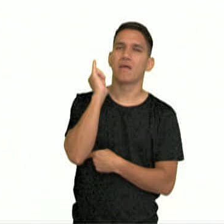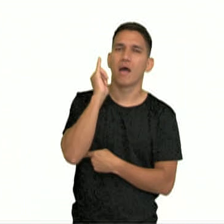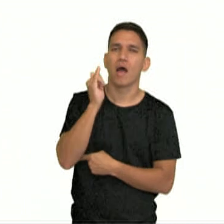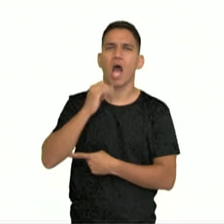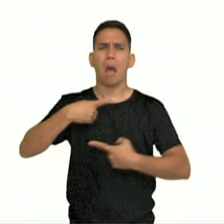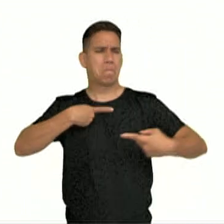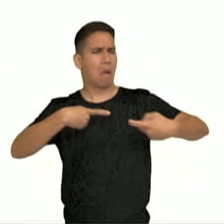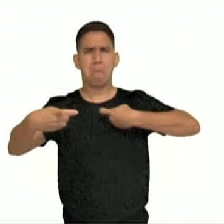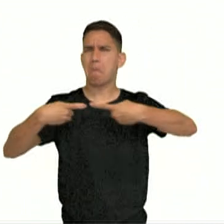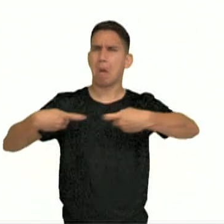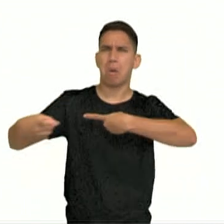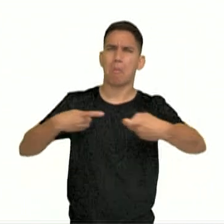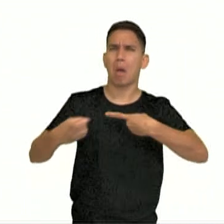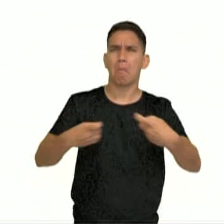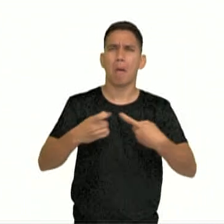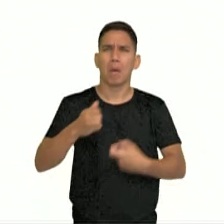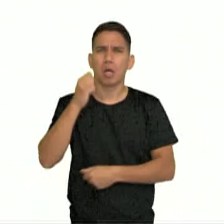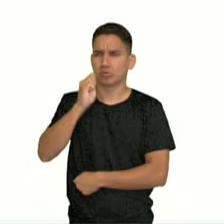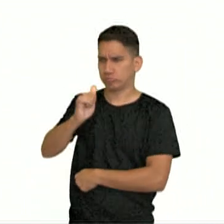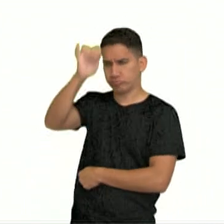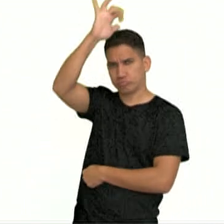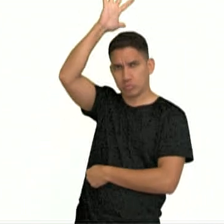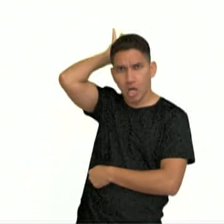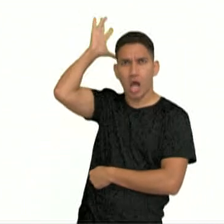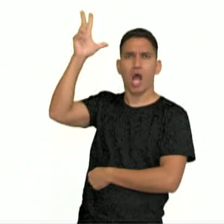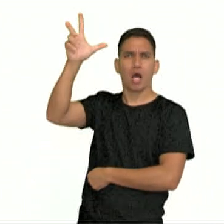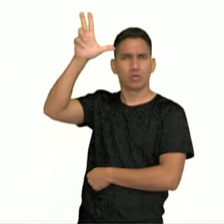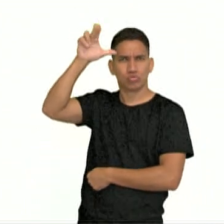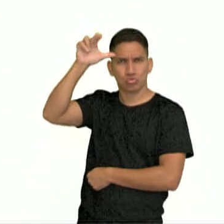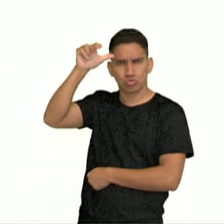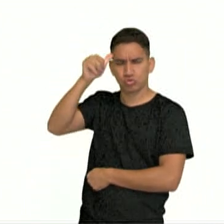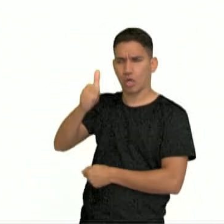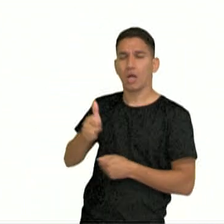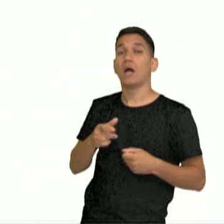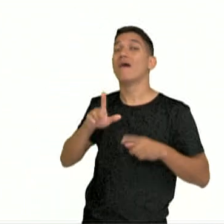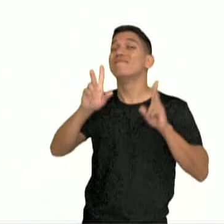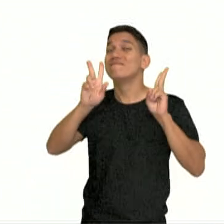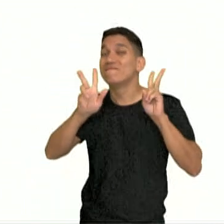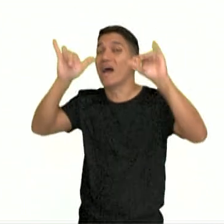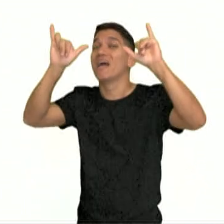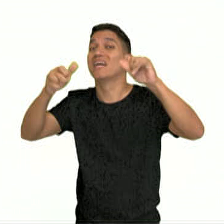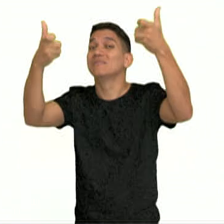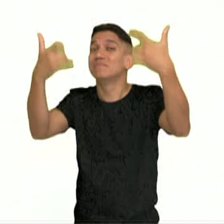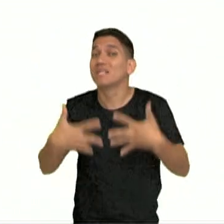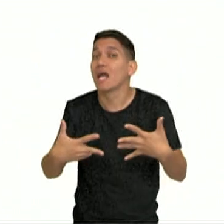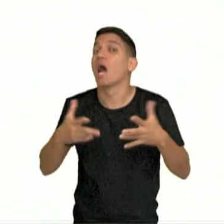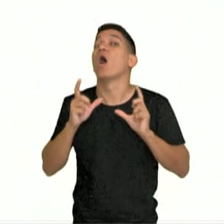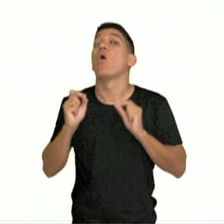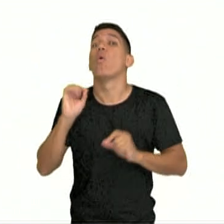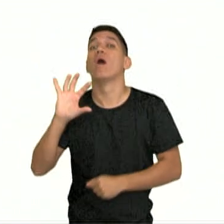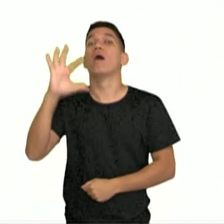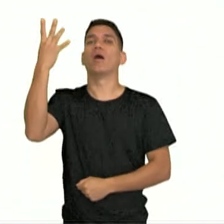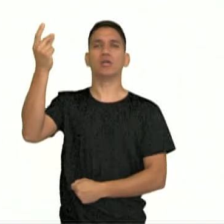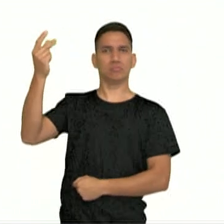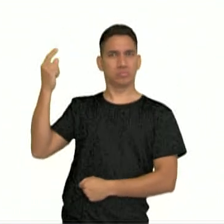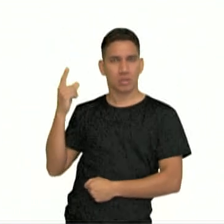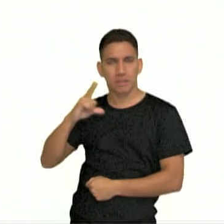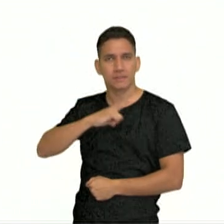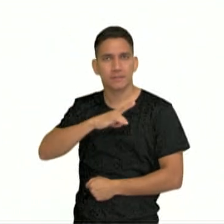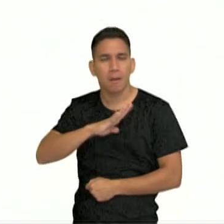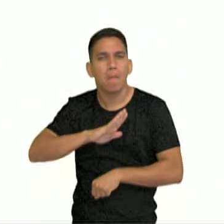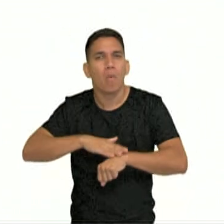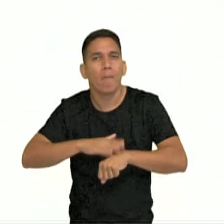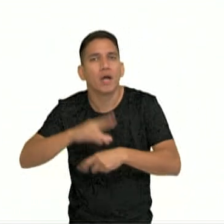Então, uma poesia que vai narrar fatos históricos. Não deixa de se ter a sua beleza